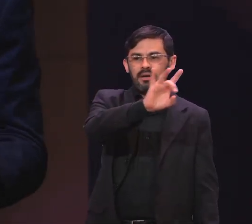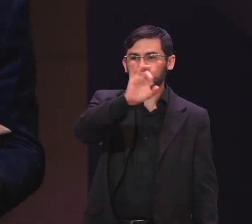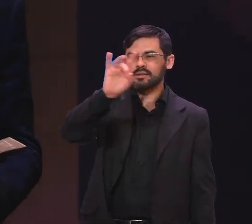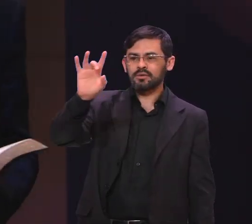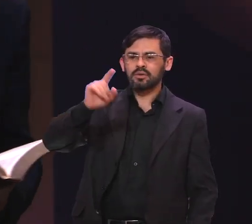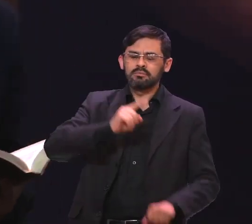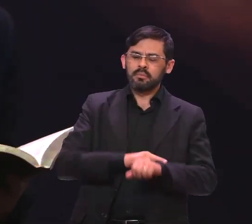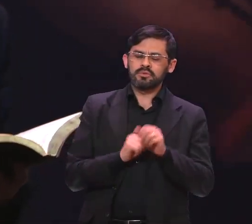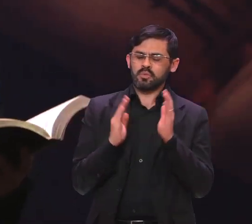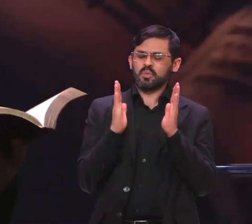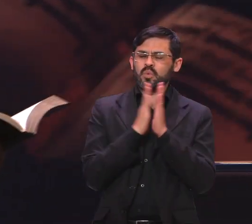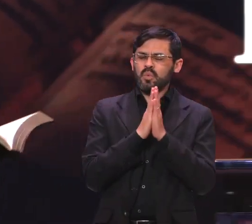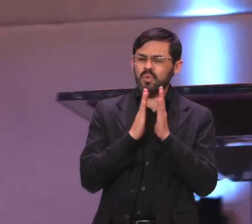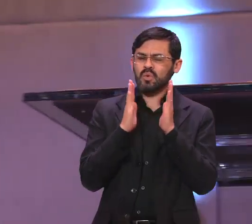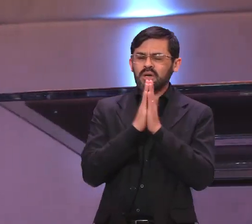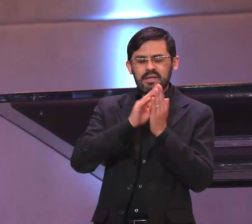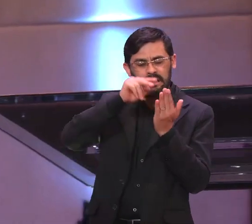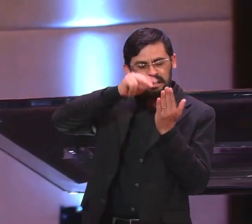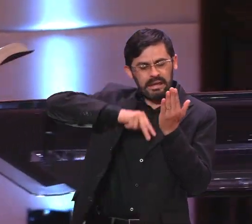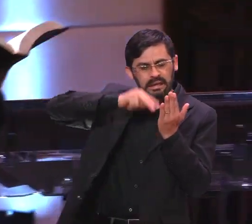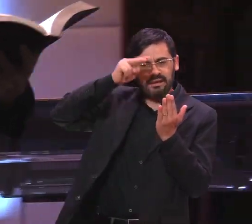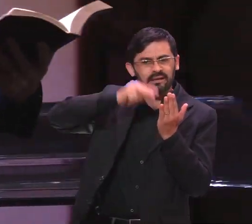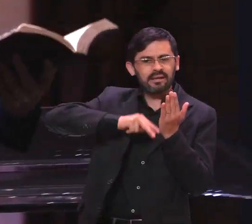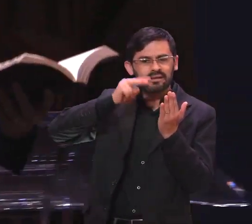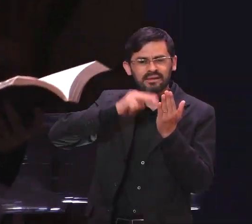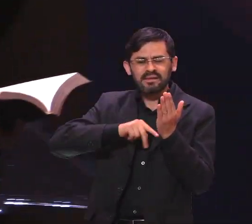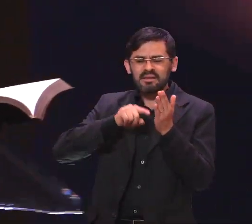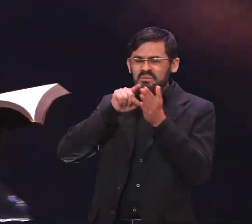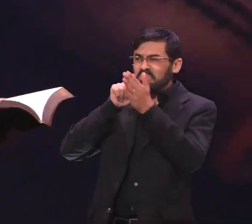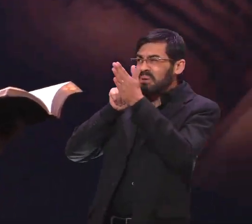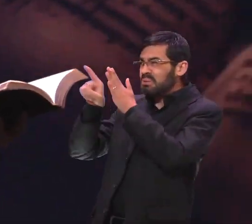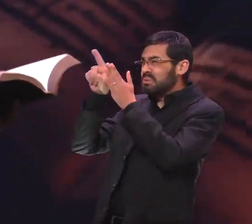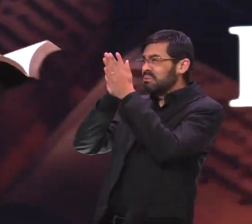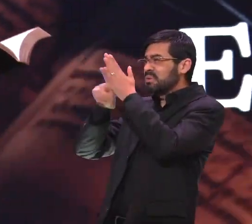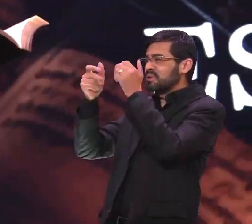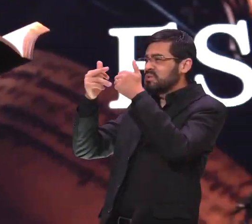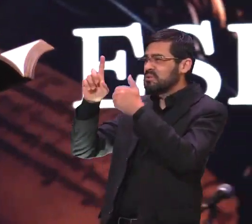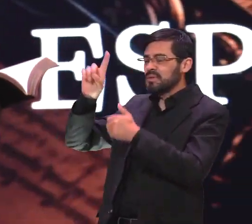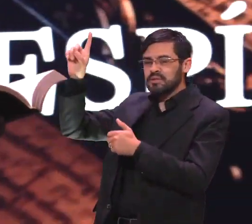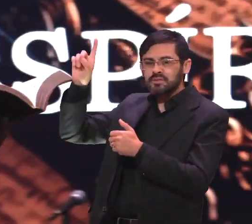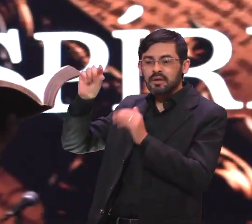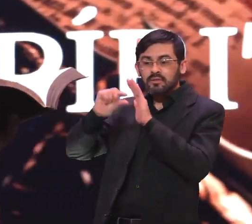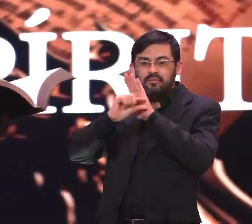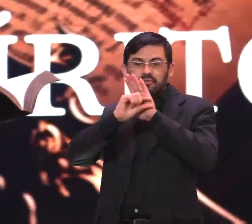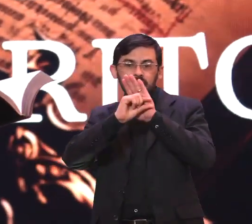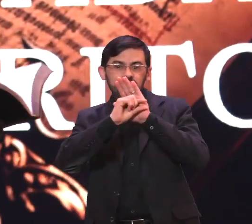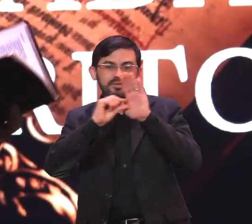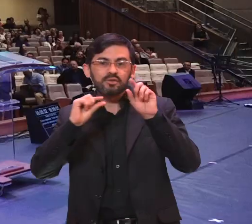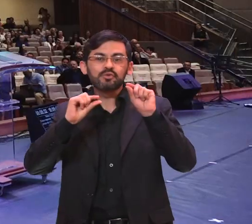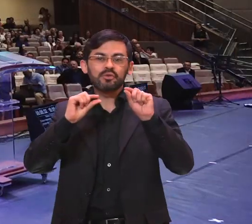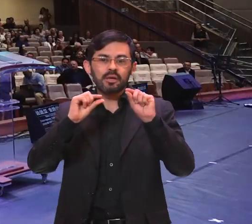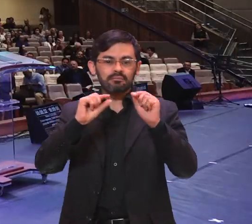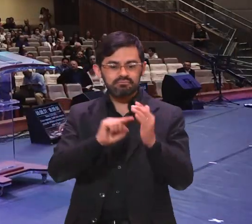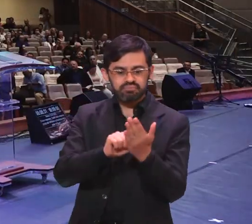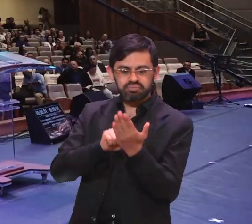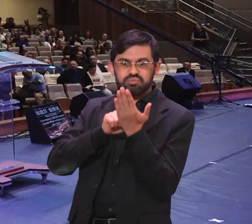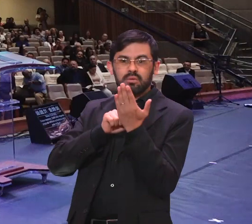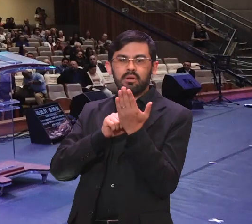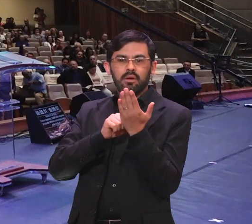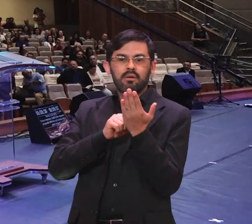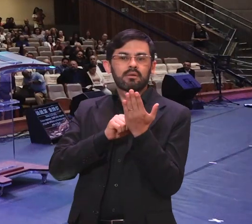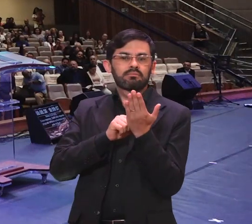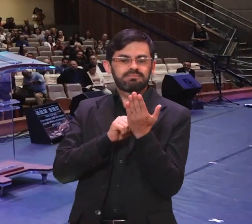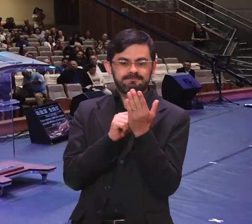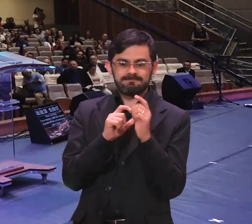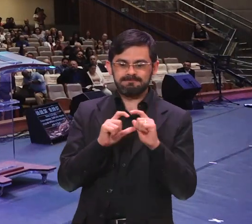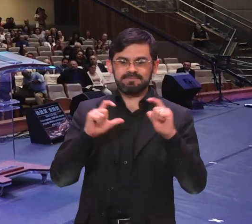faz a tua devocional, enquanto você ora, enquanto você pergunta as coisas para o Senhor, versículos da palavra vão saltar e